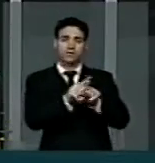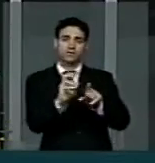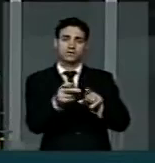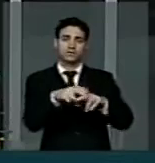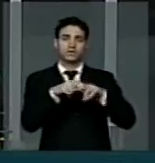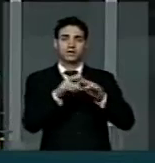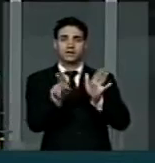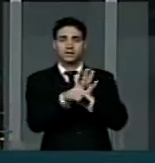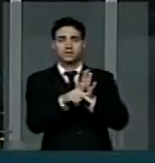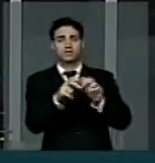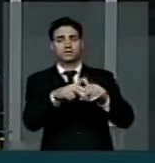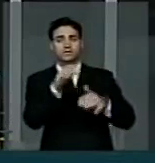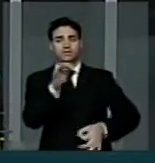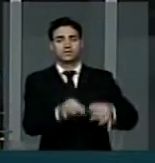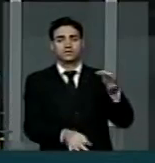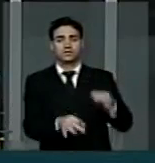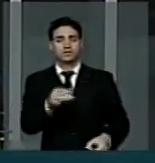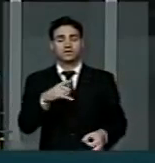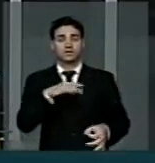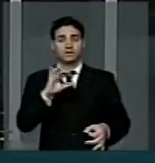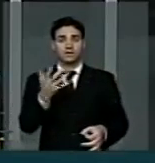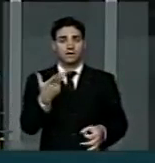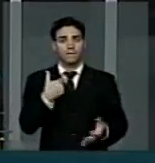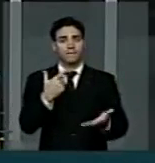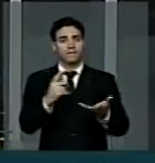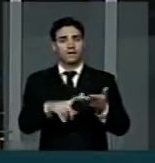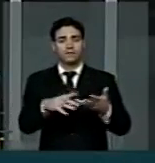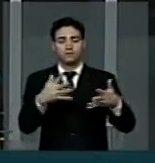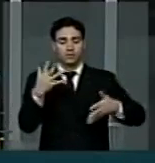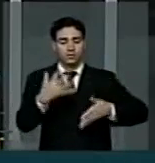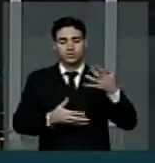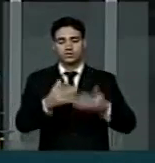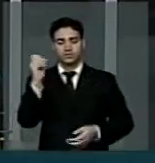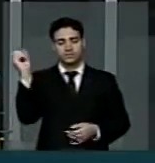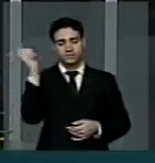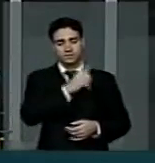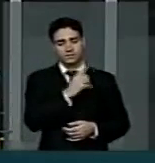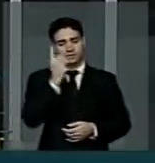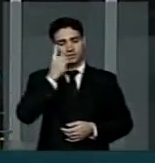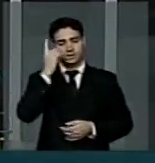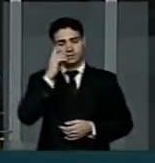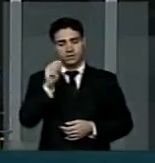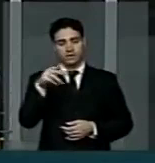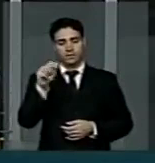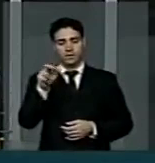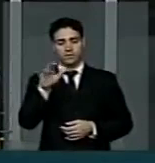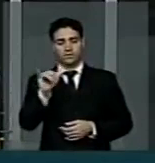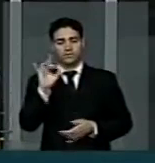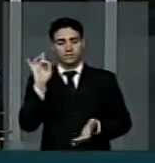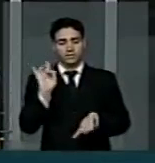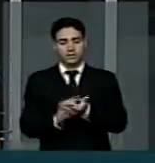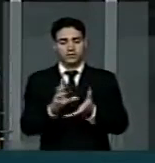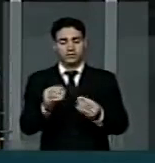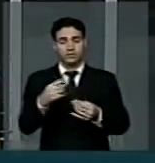Justiça. Então a situação é muito complicada, deputado Amaury. É muito